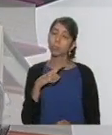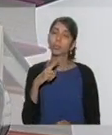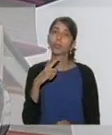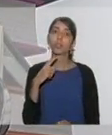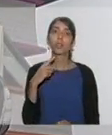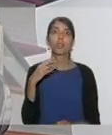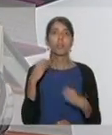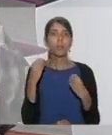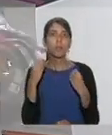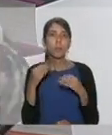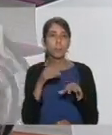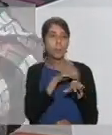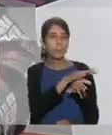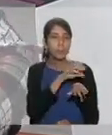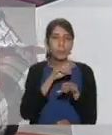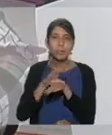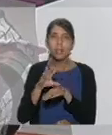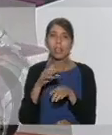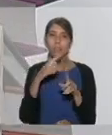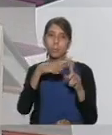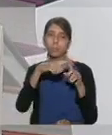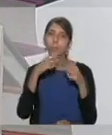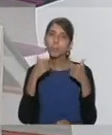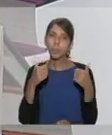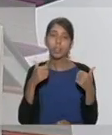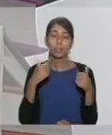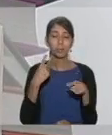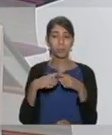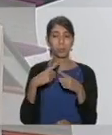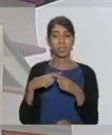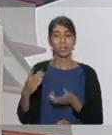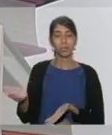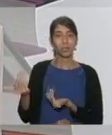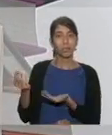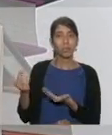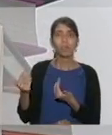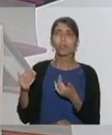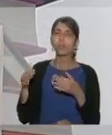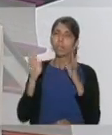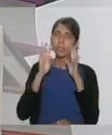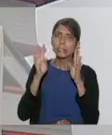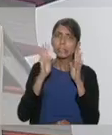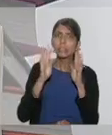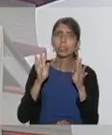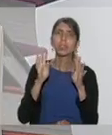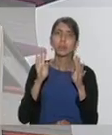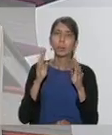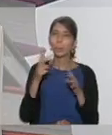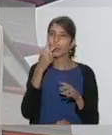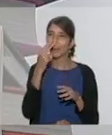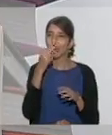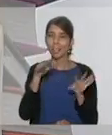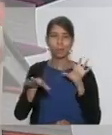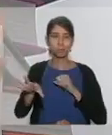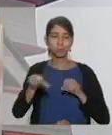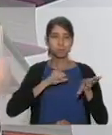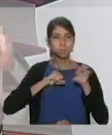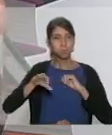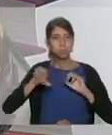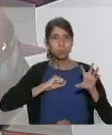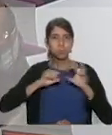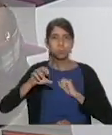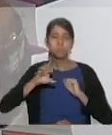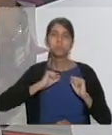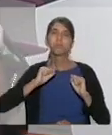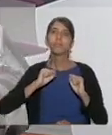de passar mensagens positivas, porque o jovem dá muita atenção, ele por ser uma esponja muito